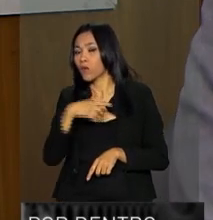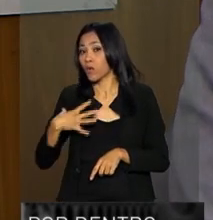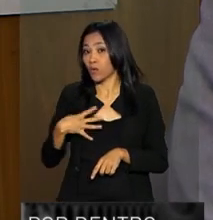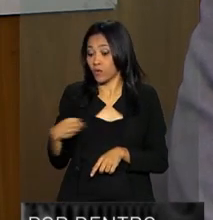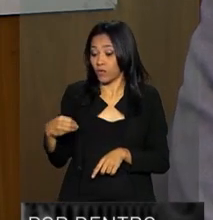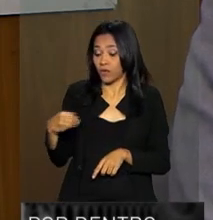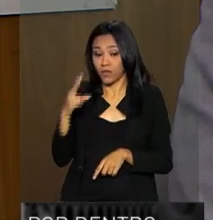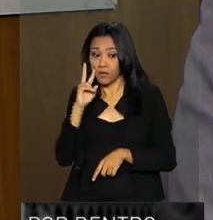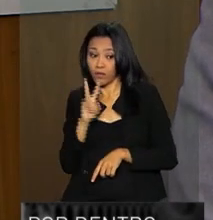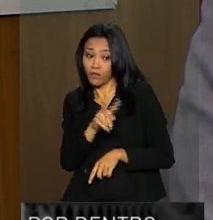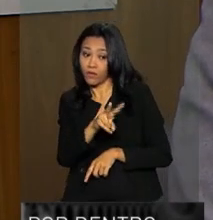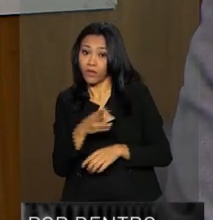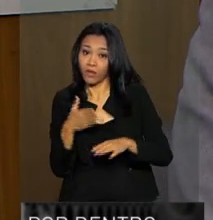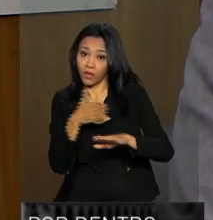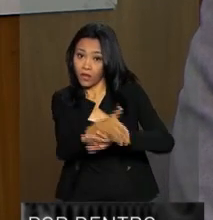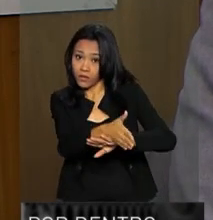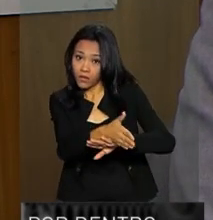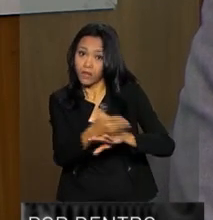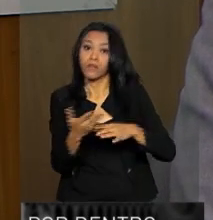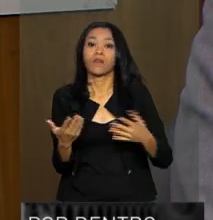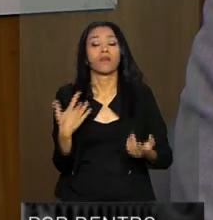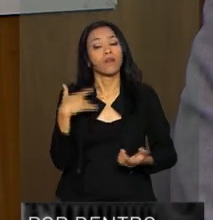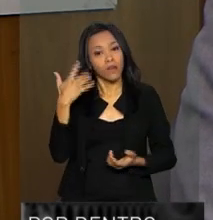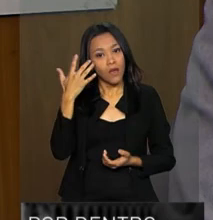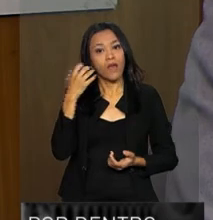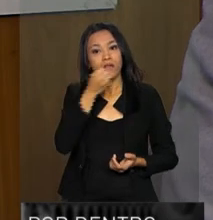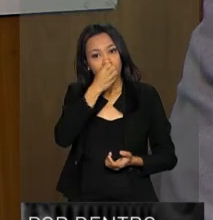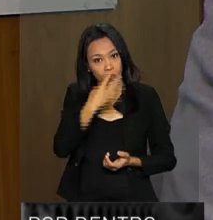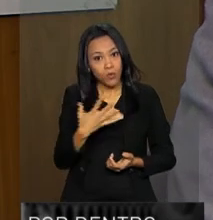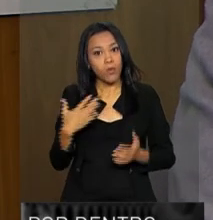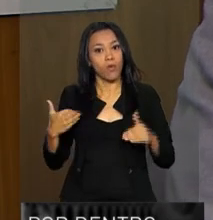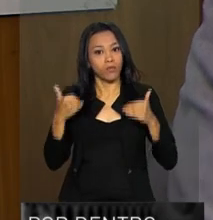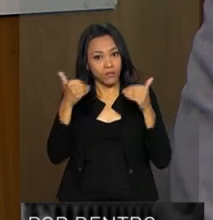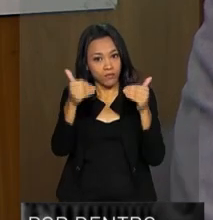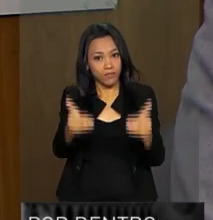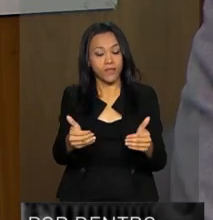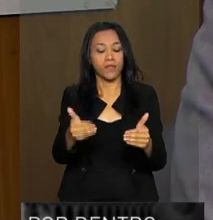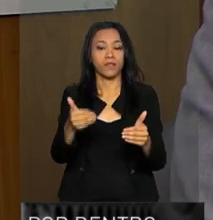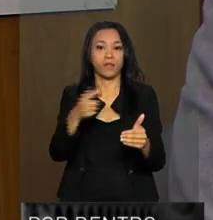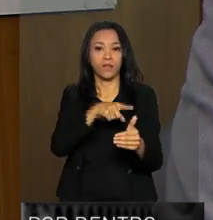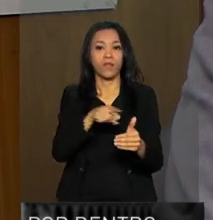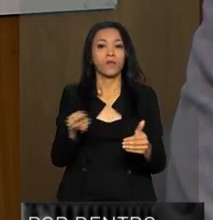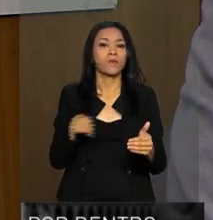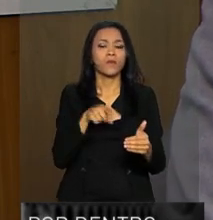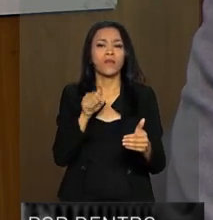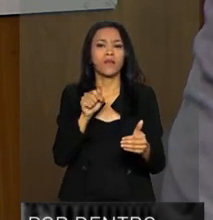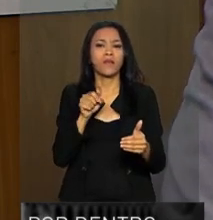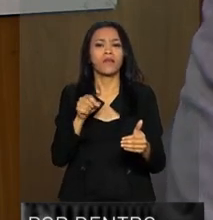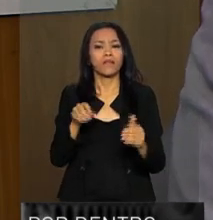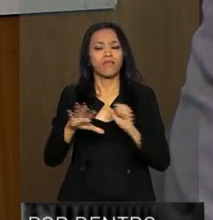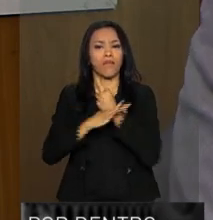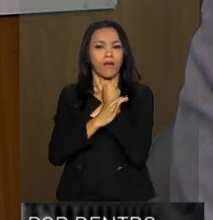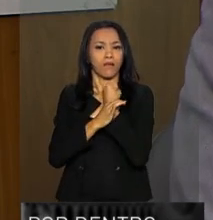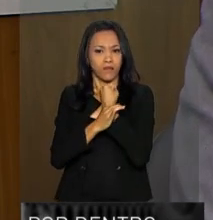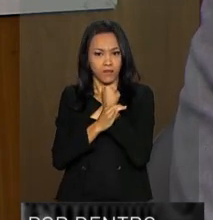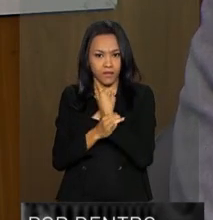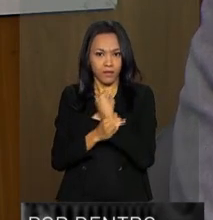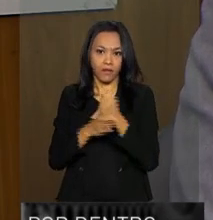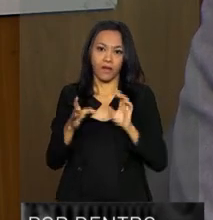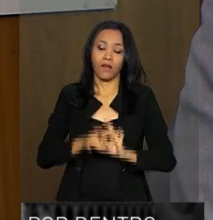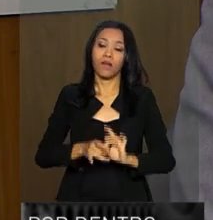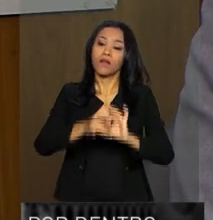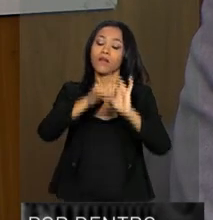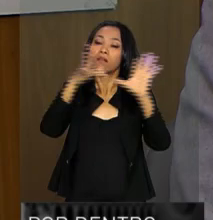terão acesso penso que será um avanço muito grande é no caminho da defesa e da garantia da liberdade